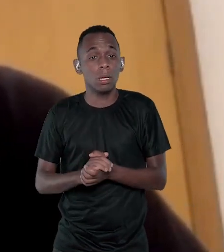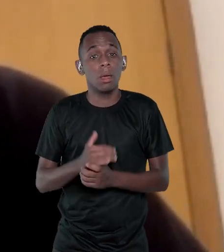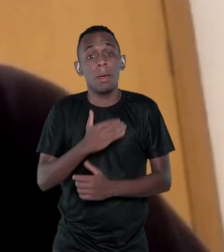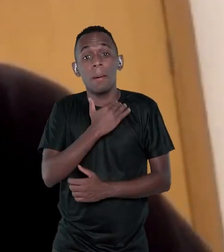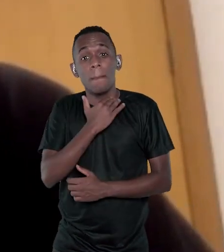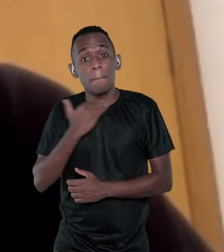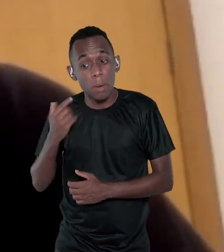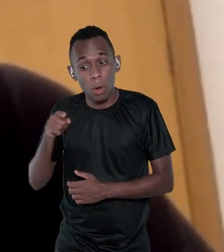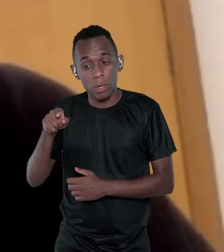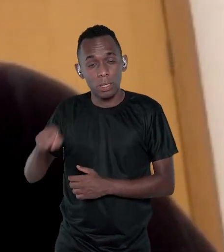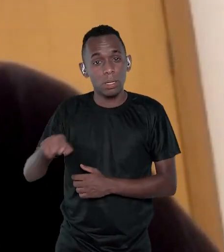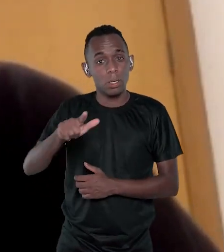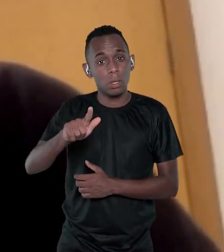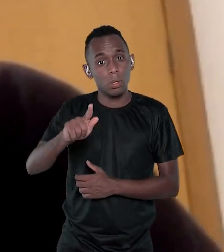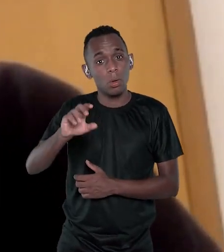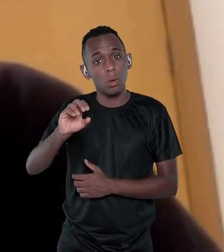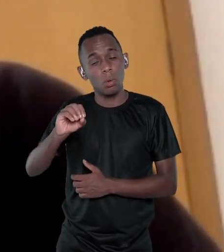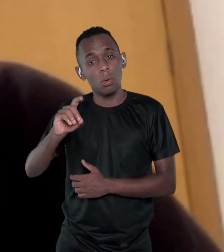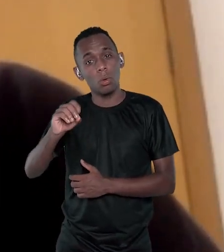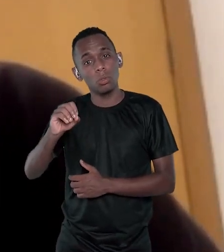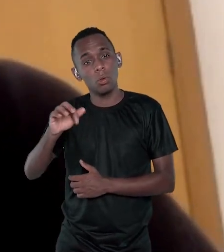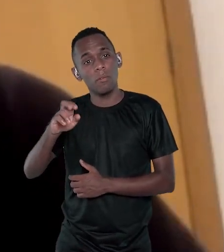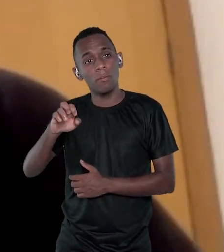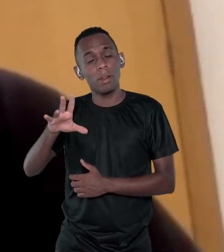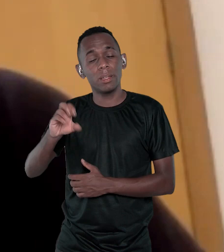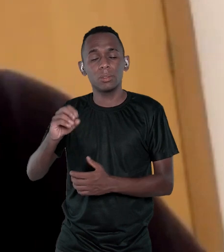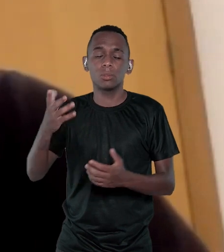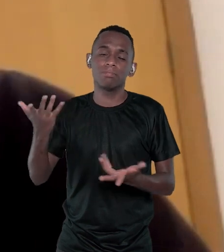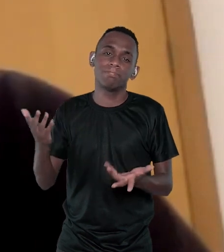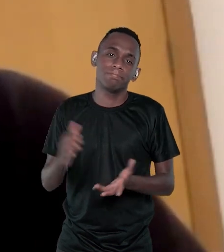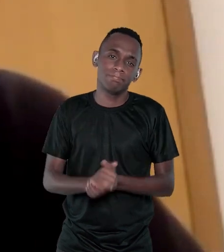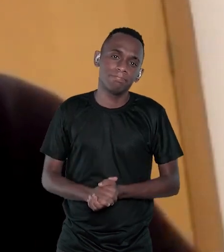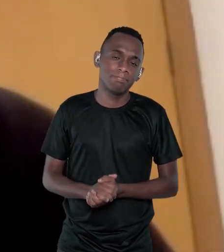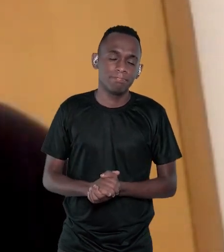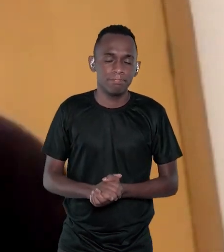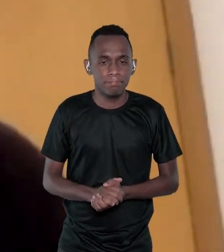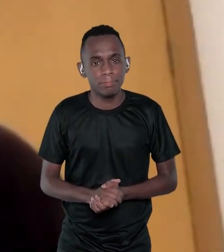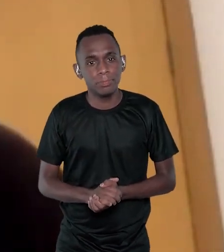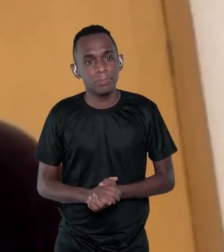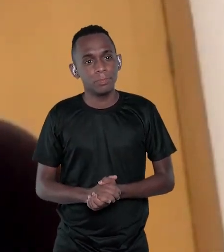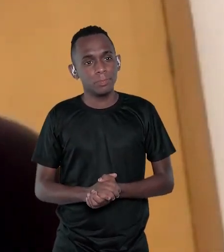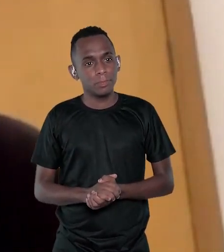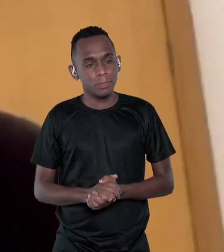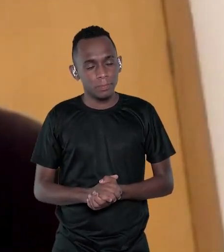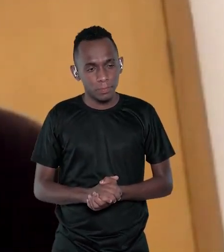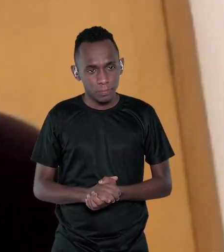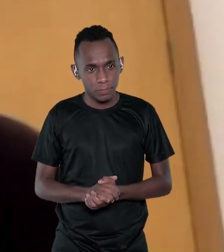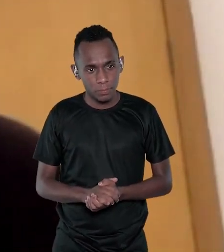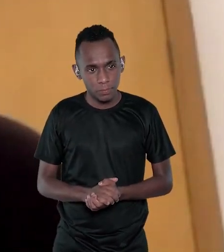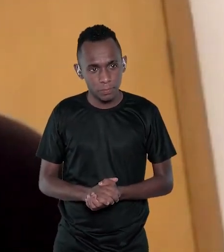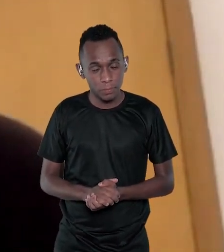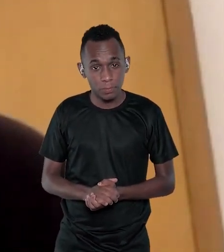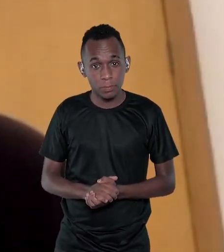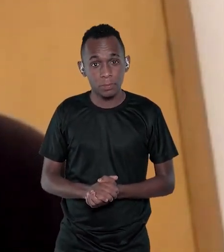não me engano, morre o Godofredo Guedes, pai do Beto.